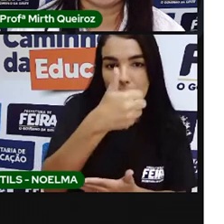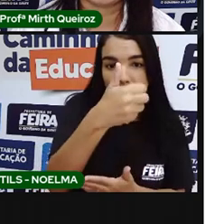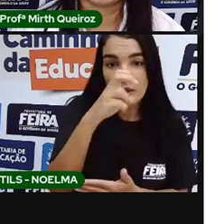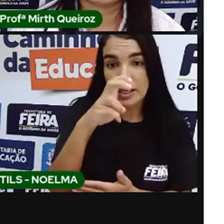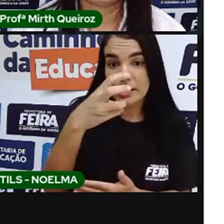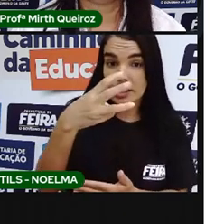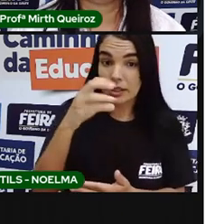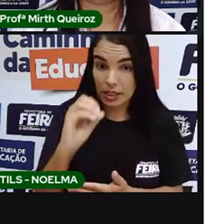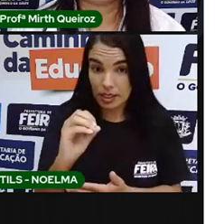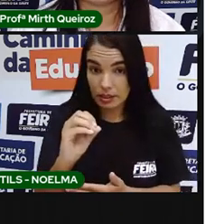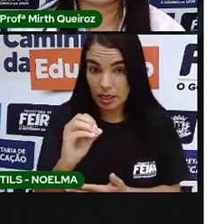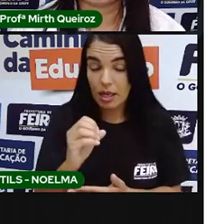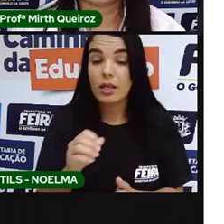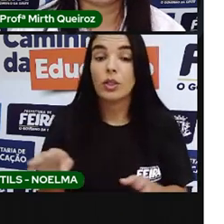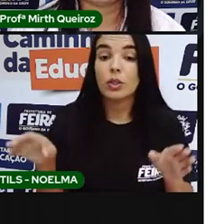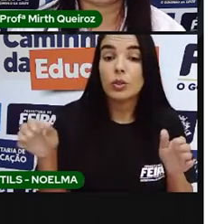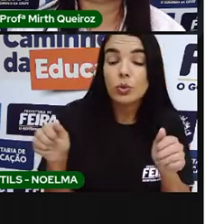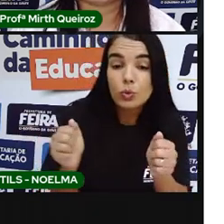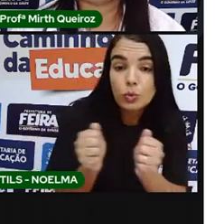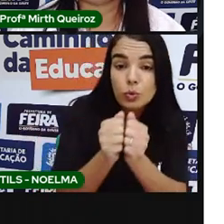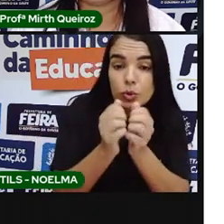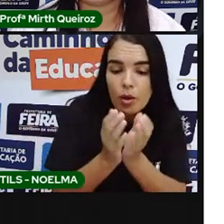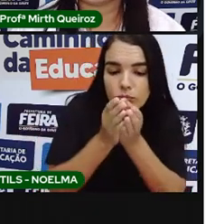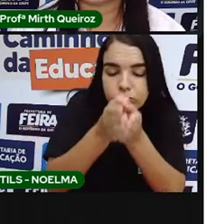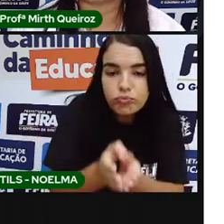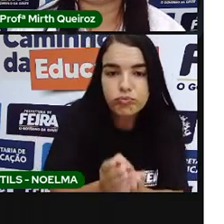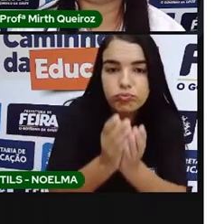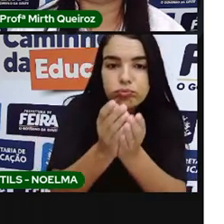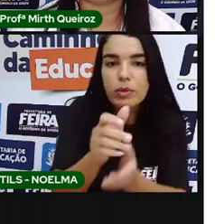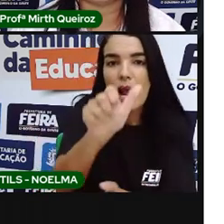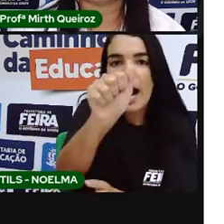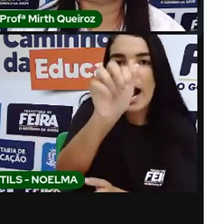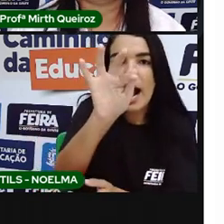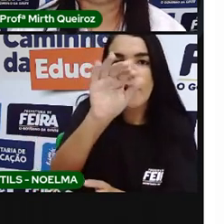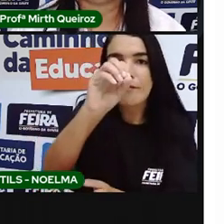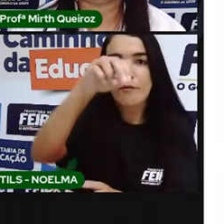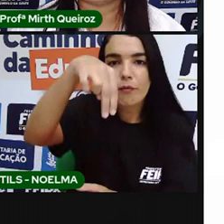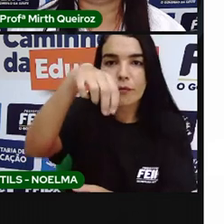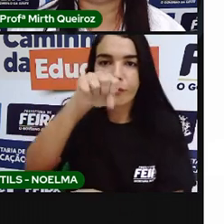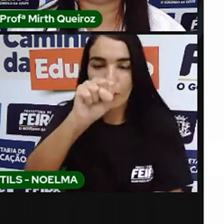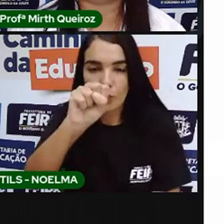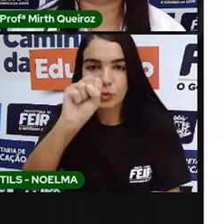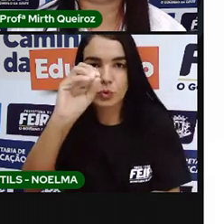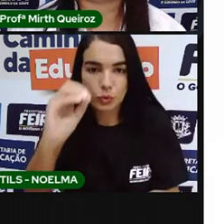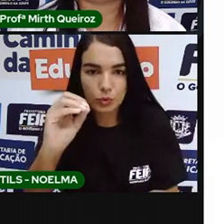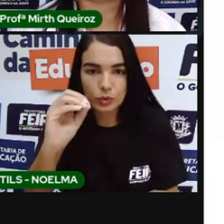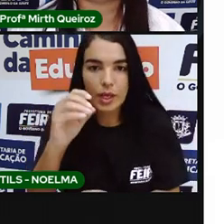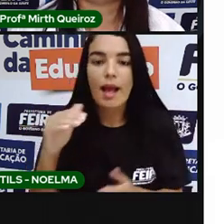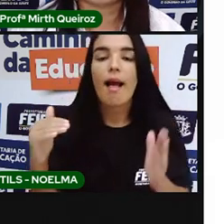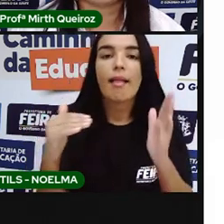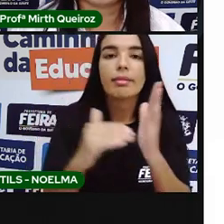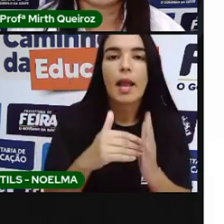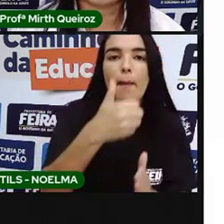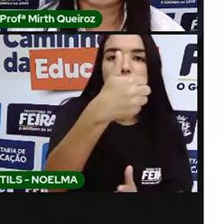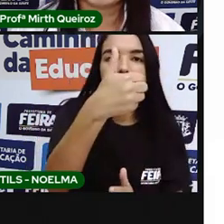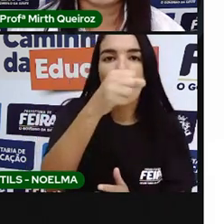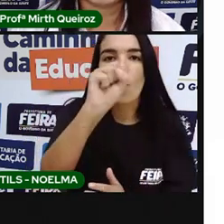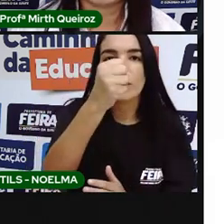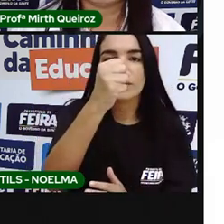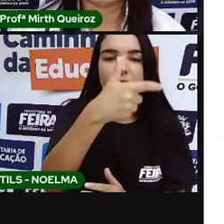Afonso de Souza e se Estendeu aí até 1822 num período de